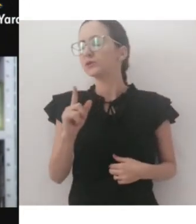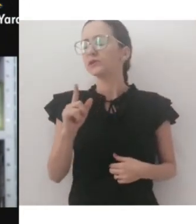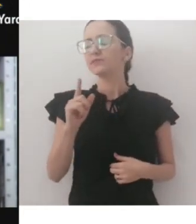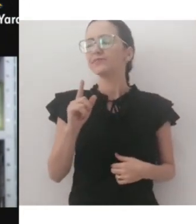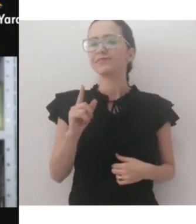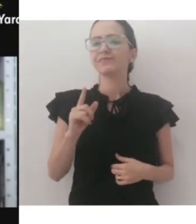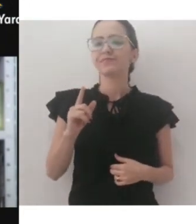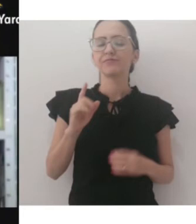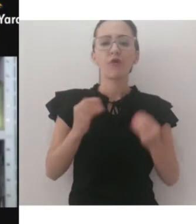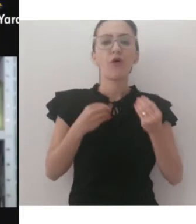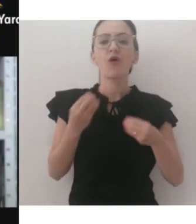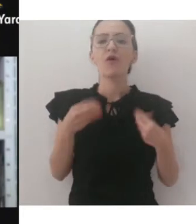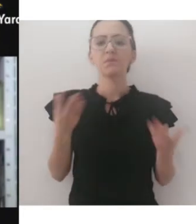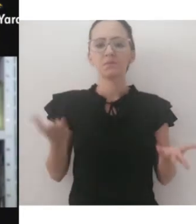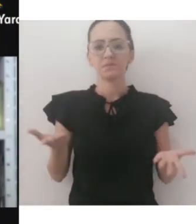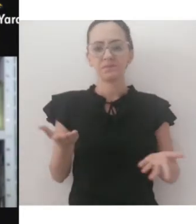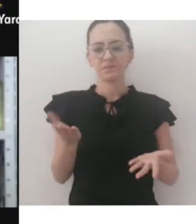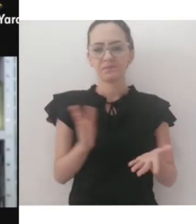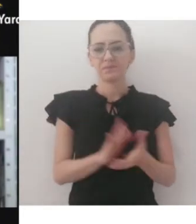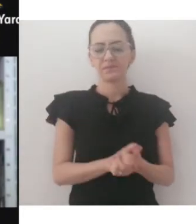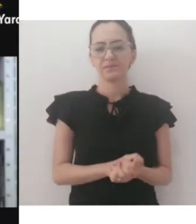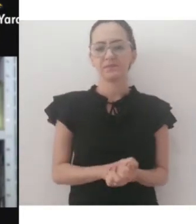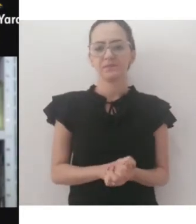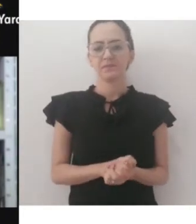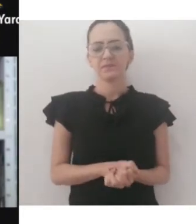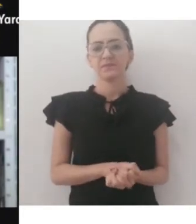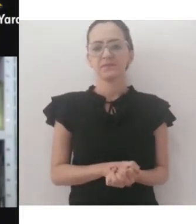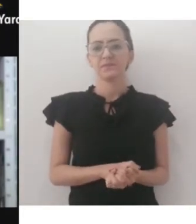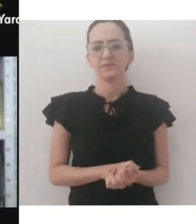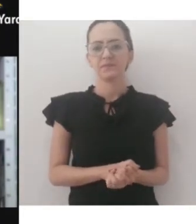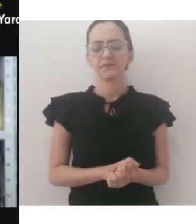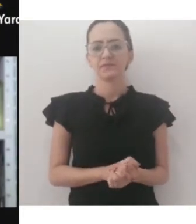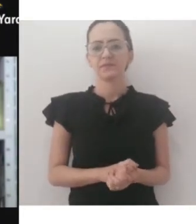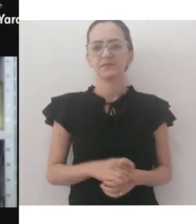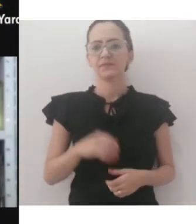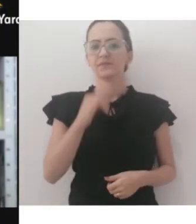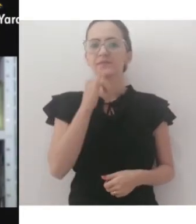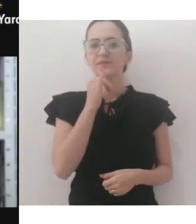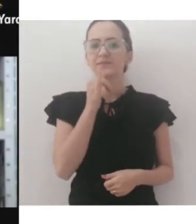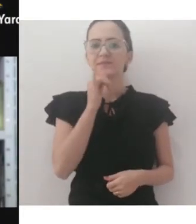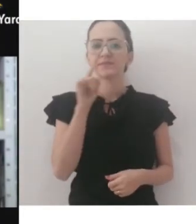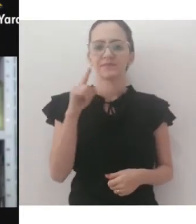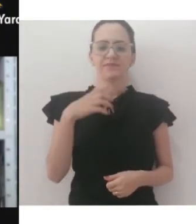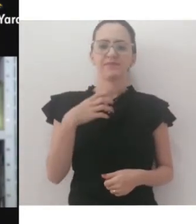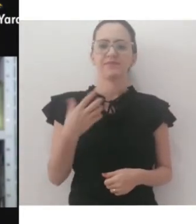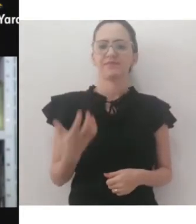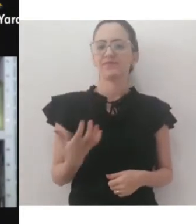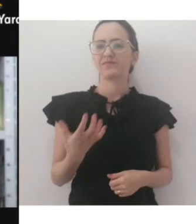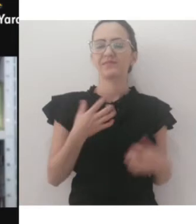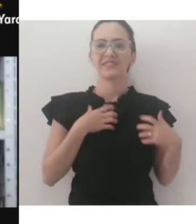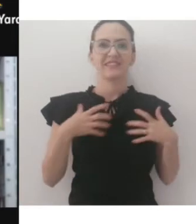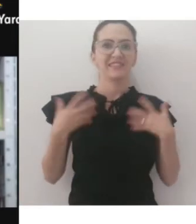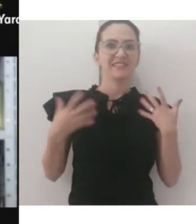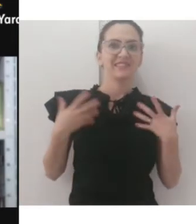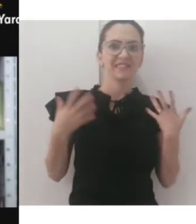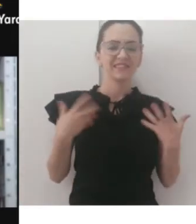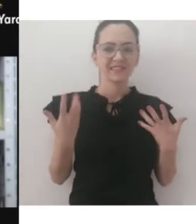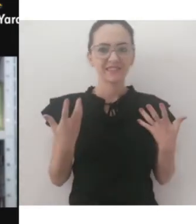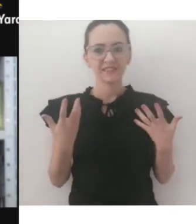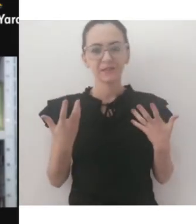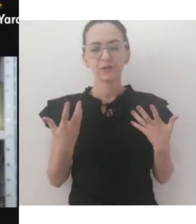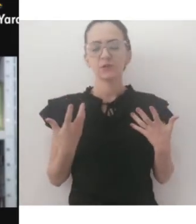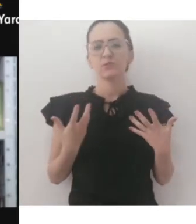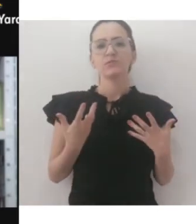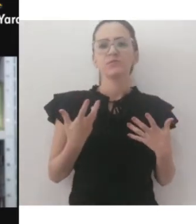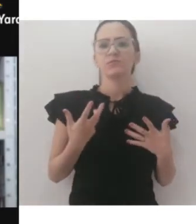como você conseguiu superar isso? Por exemplo, a ideia de reunir sentimentos, né,